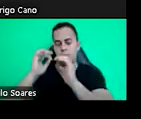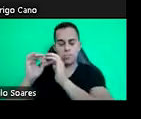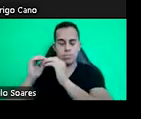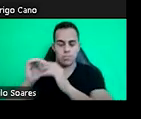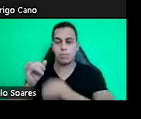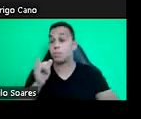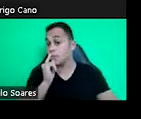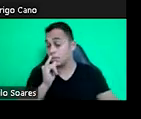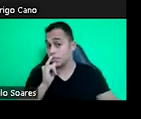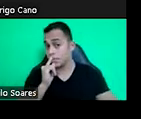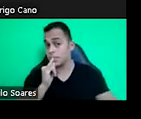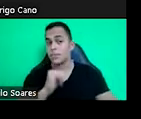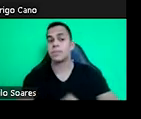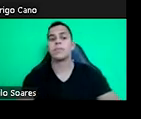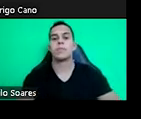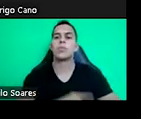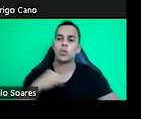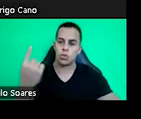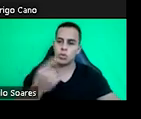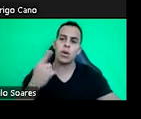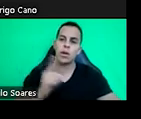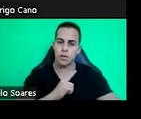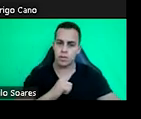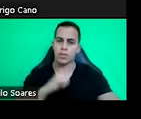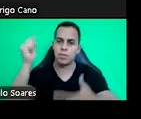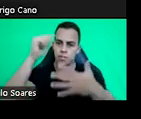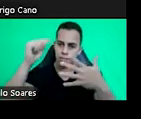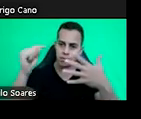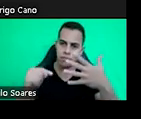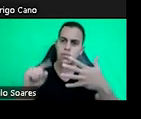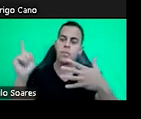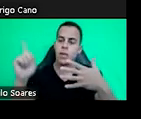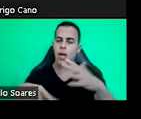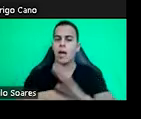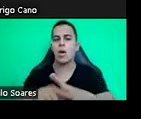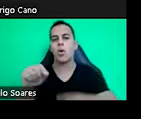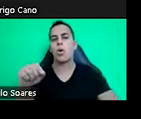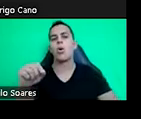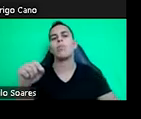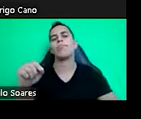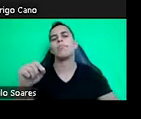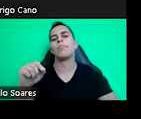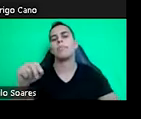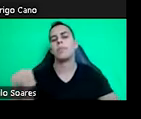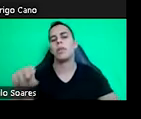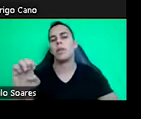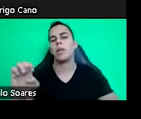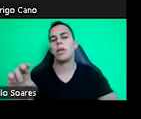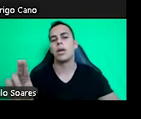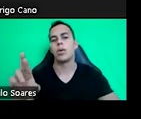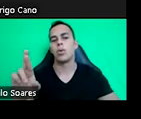por exemplo, a gente tem aqui algumas condições que são monogênicas. Neurofibromatose é